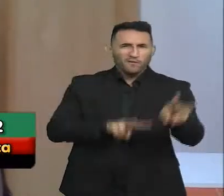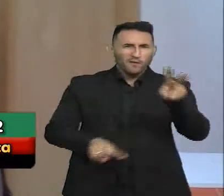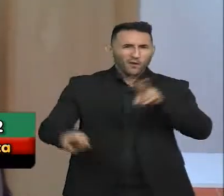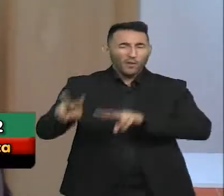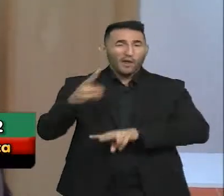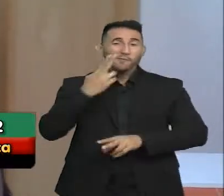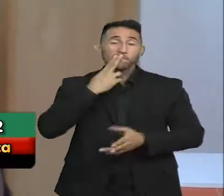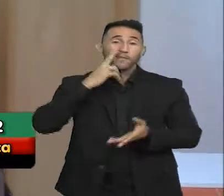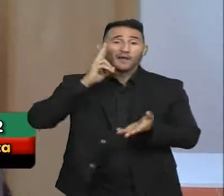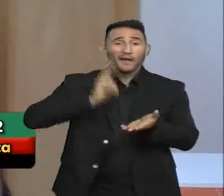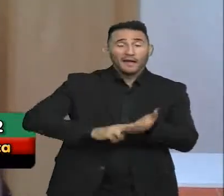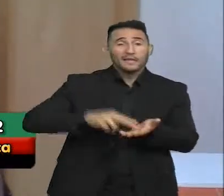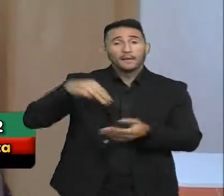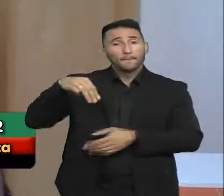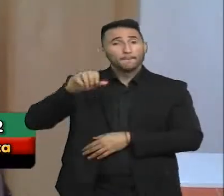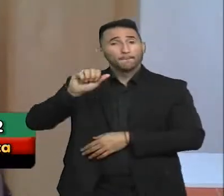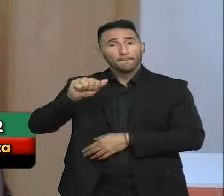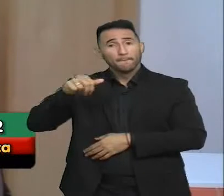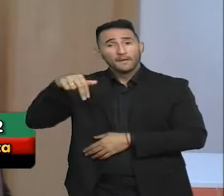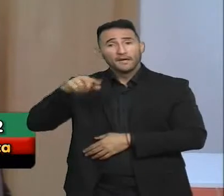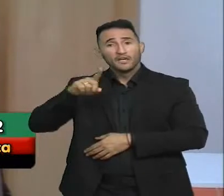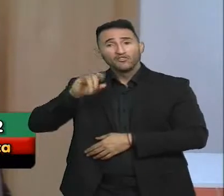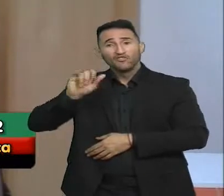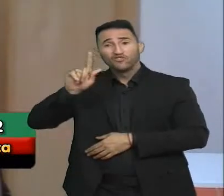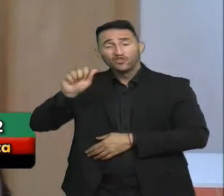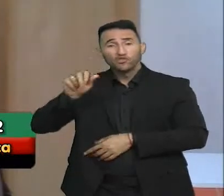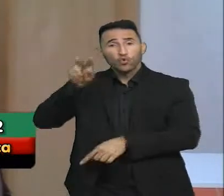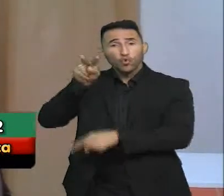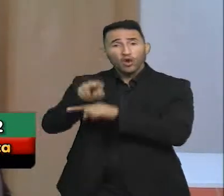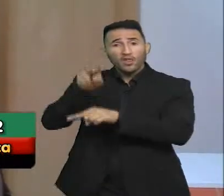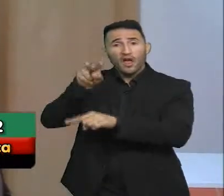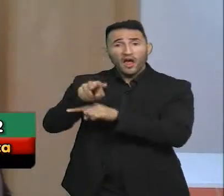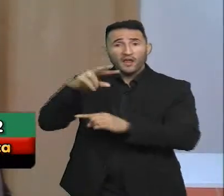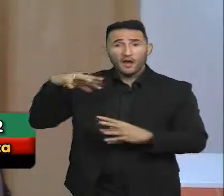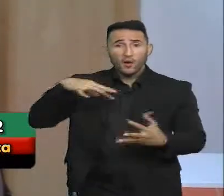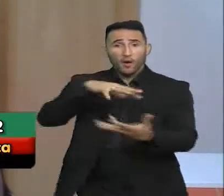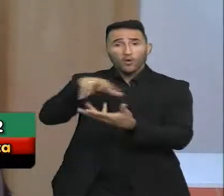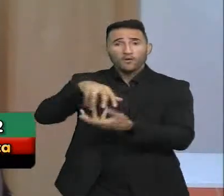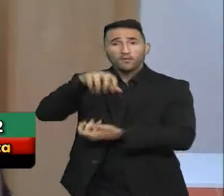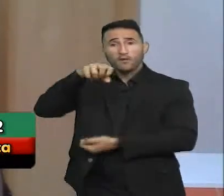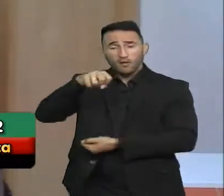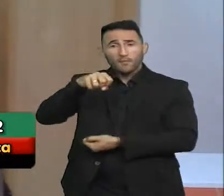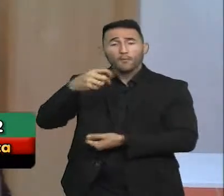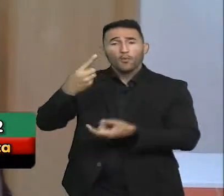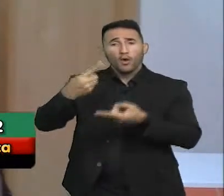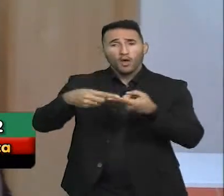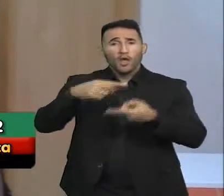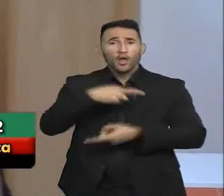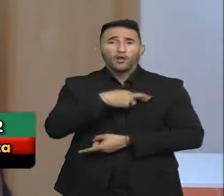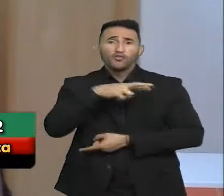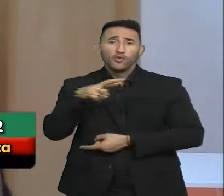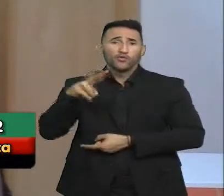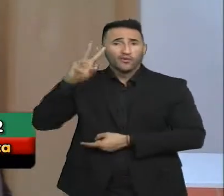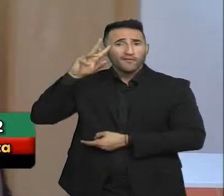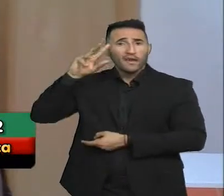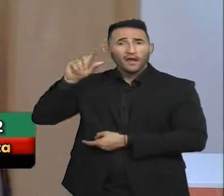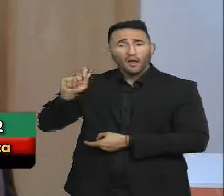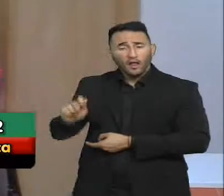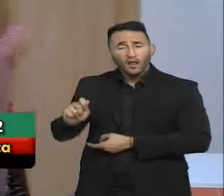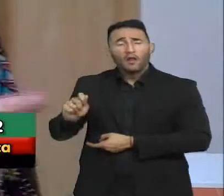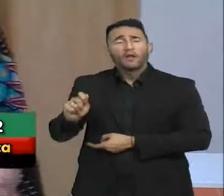Mandinga, de preservação da sociedade, de ecossistema, porque as religiões de matriz